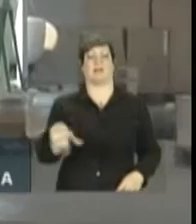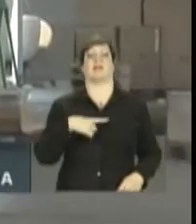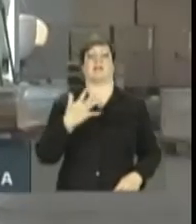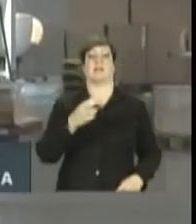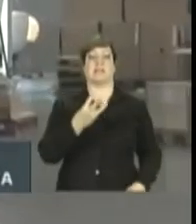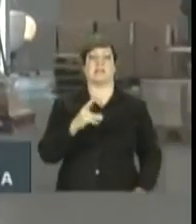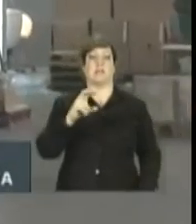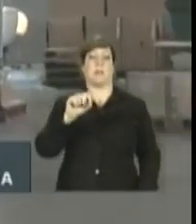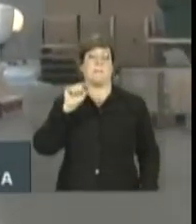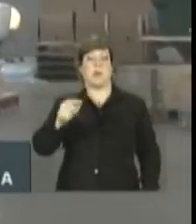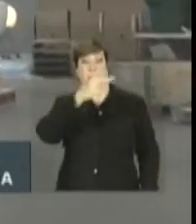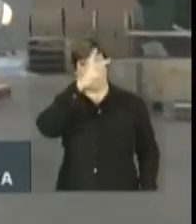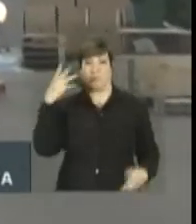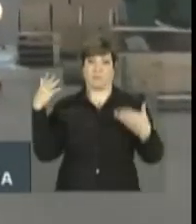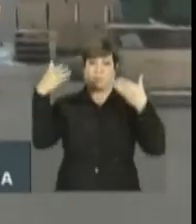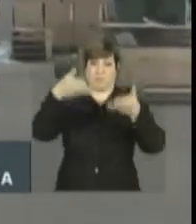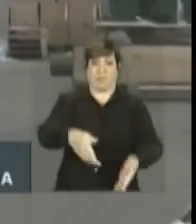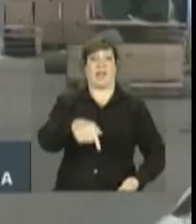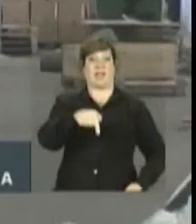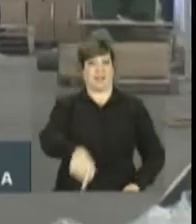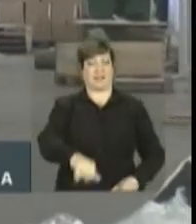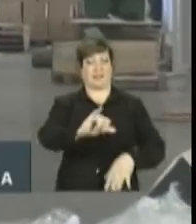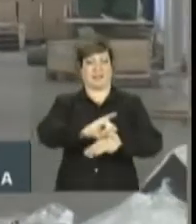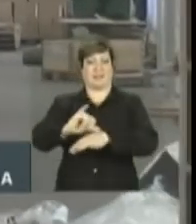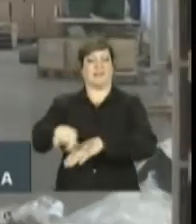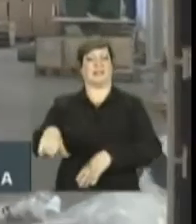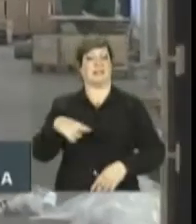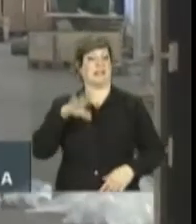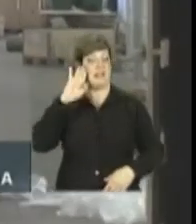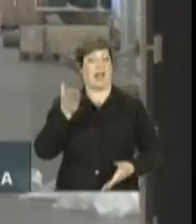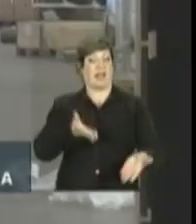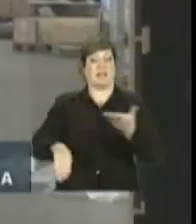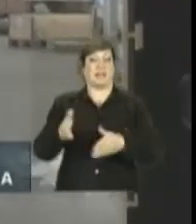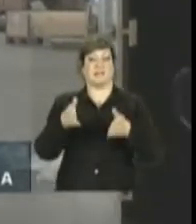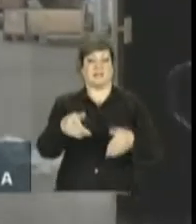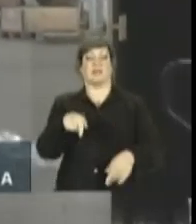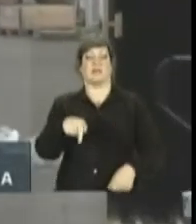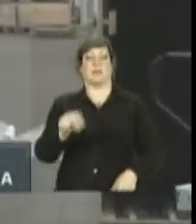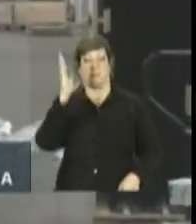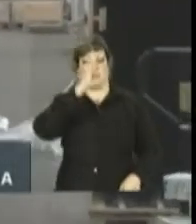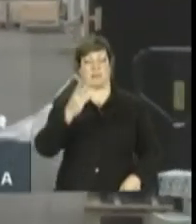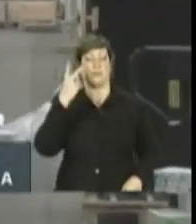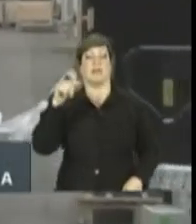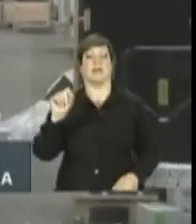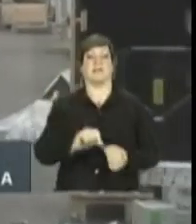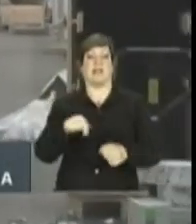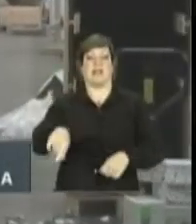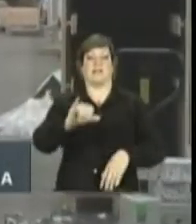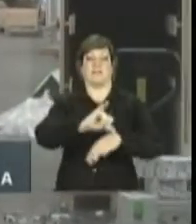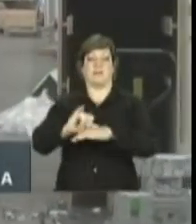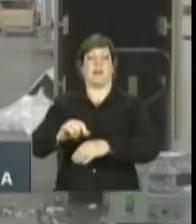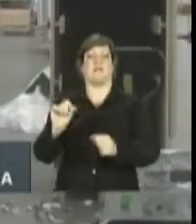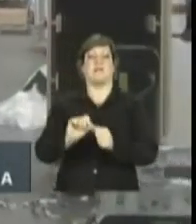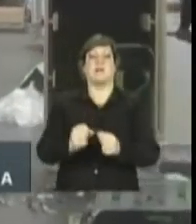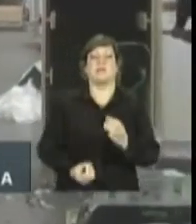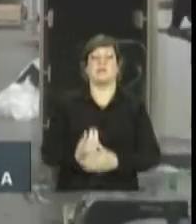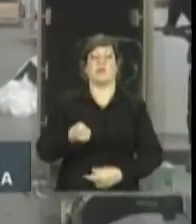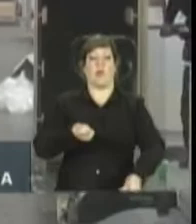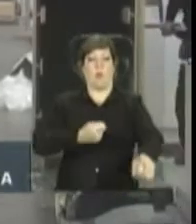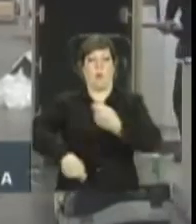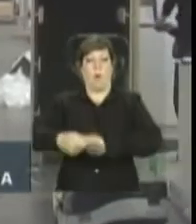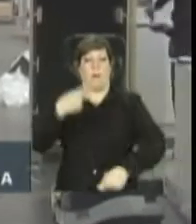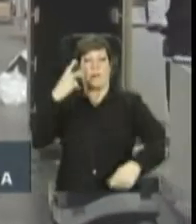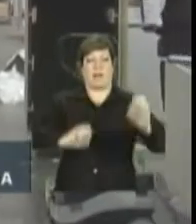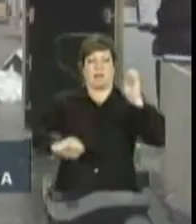350 mil pessoas. A atenção conferida ao Brasil nesta feira vai criar oportunidades de negócios para empresas